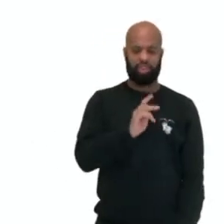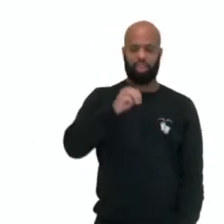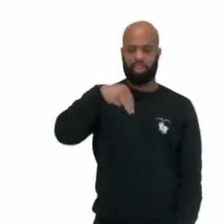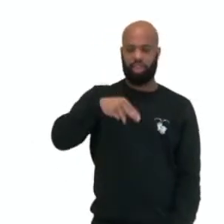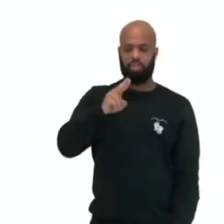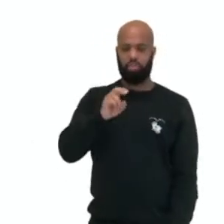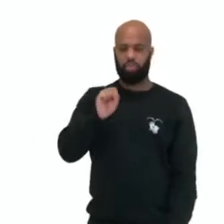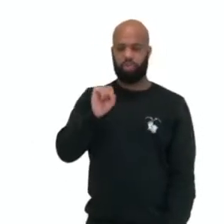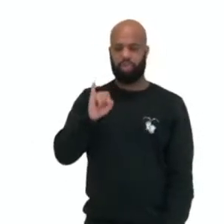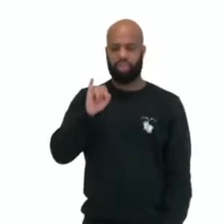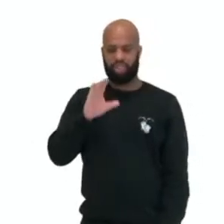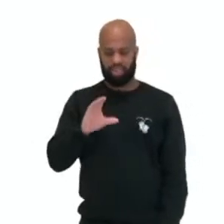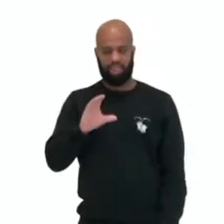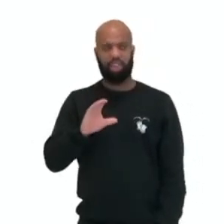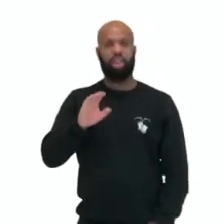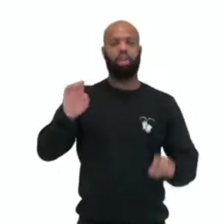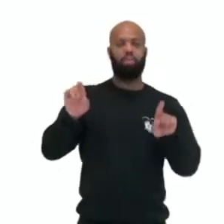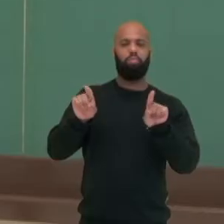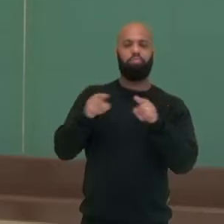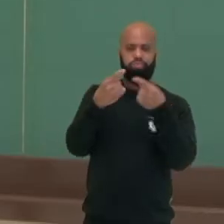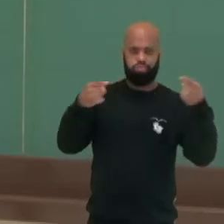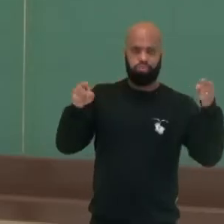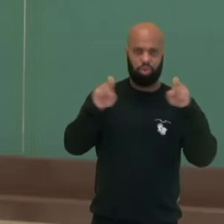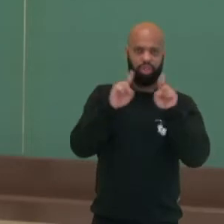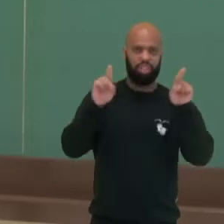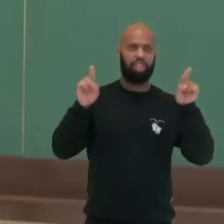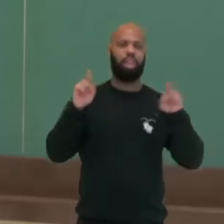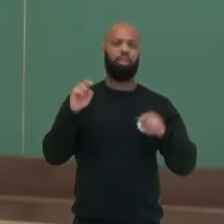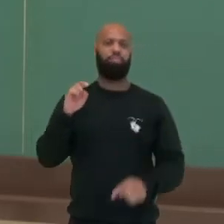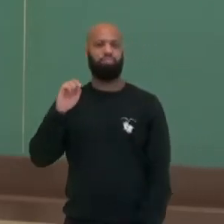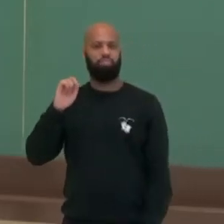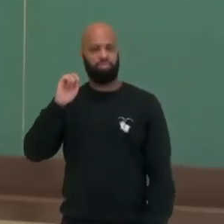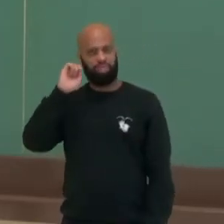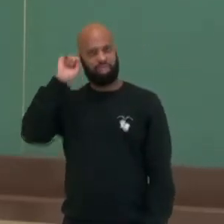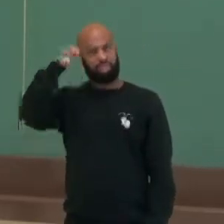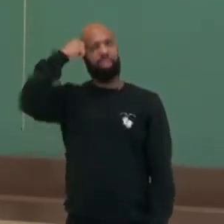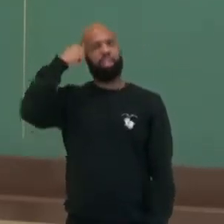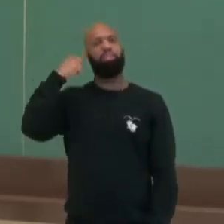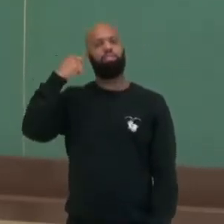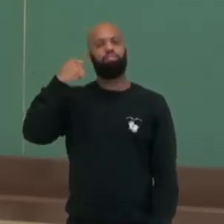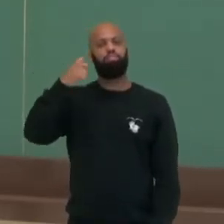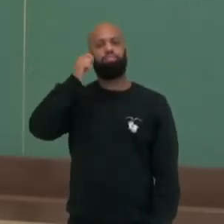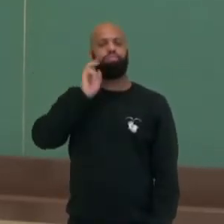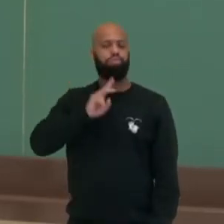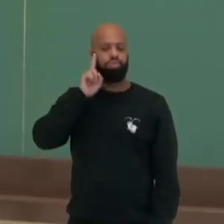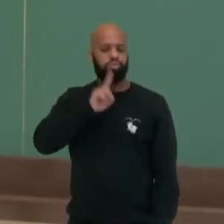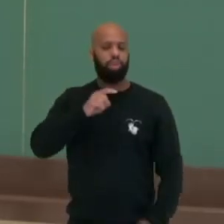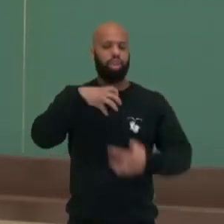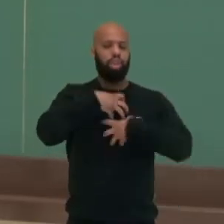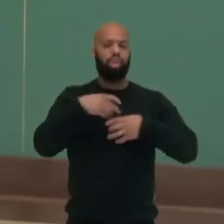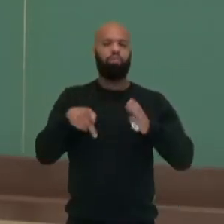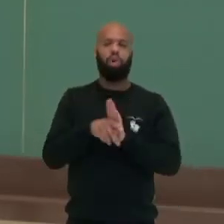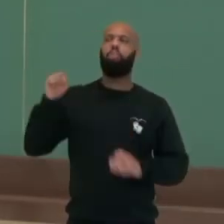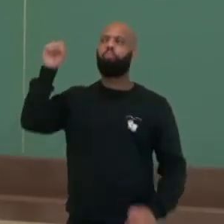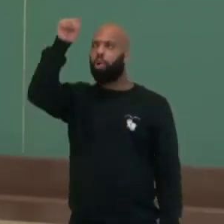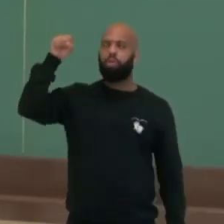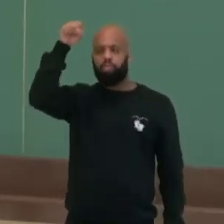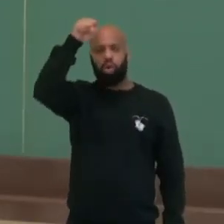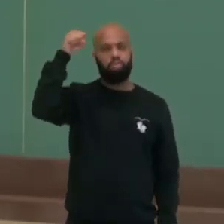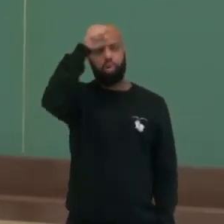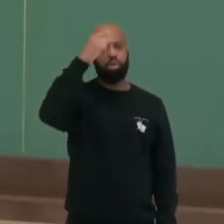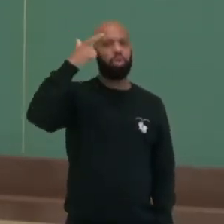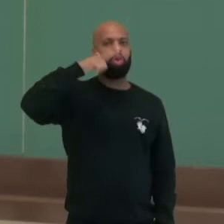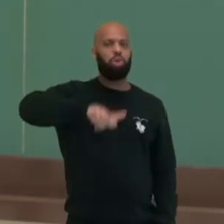né? A música que eles vão utilizar como forma de protesto para conseguir, né, os